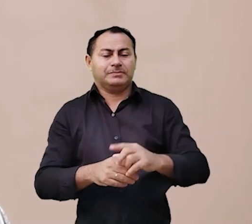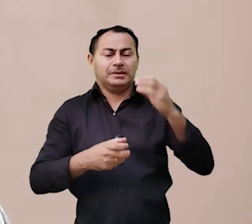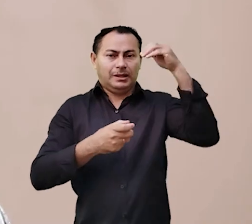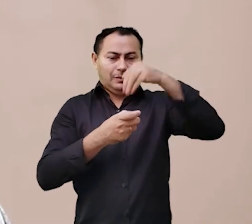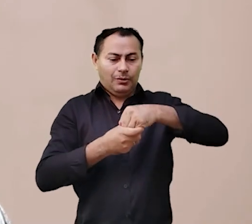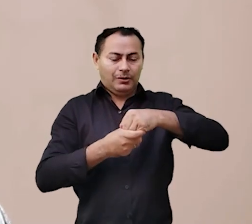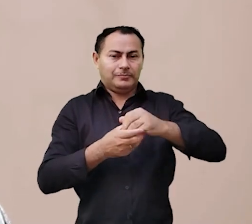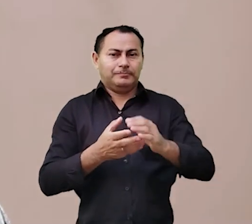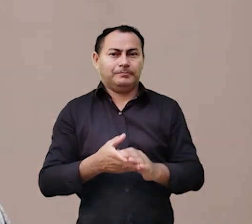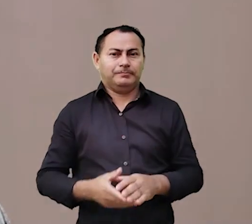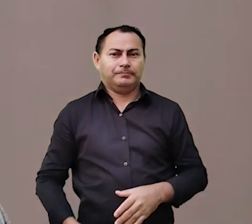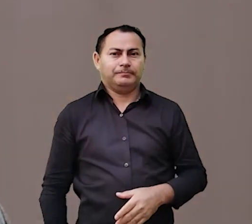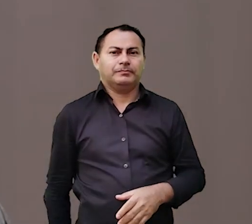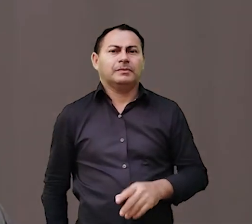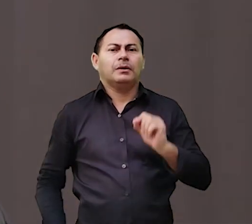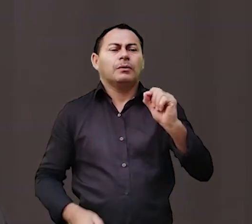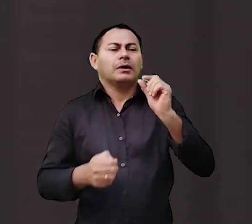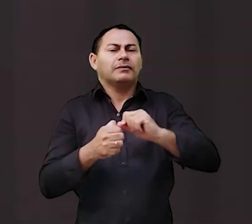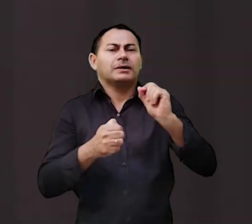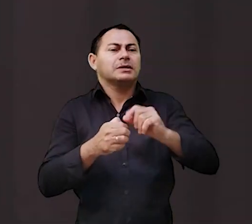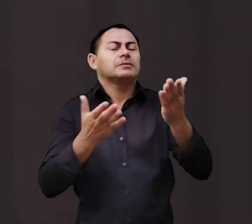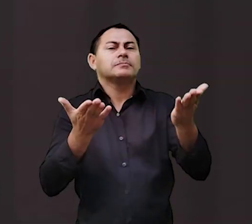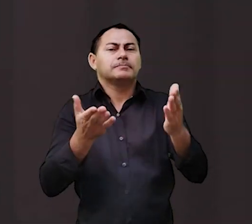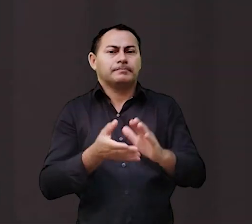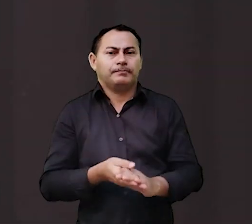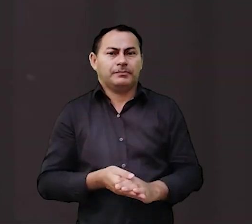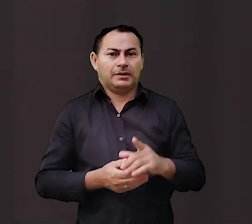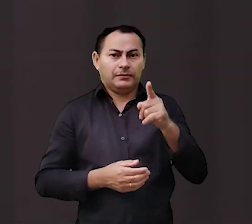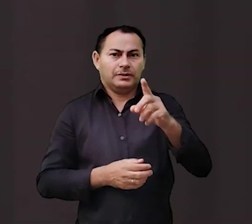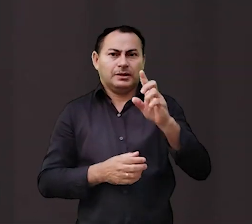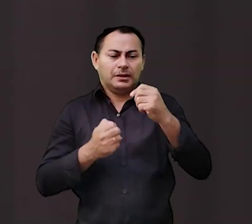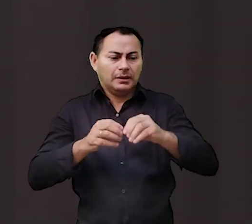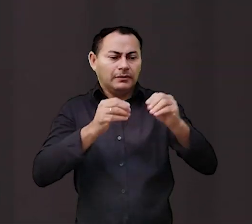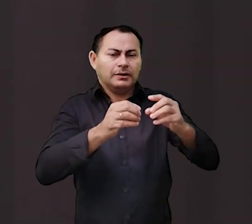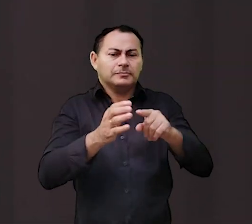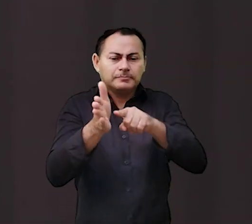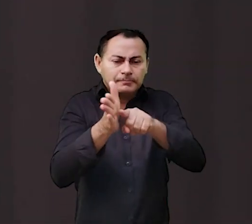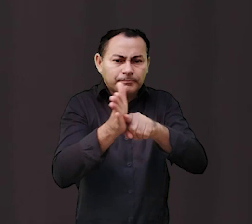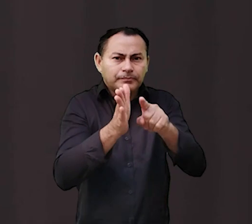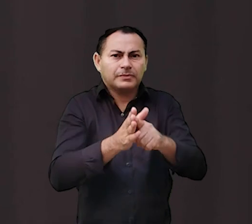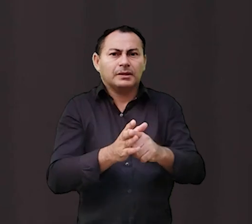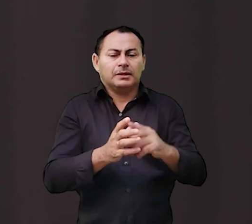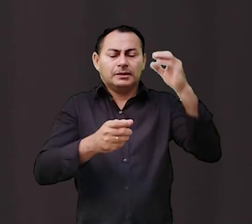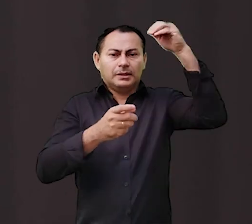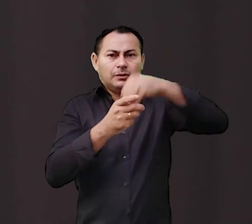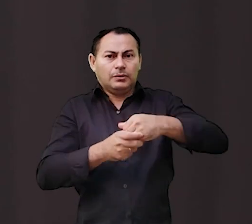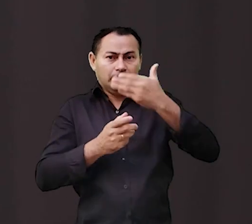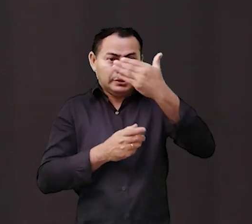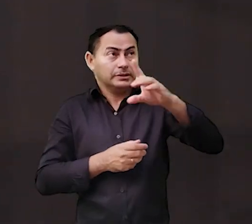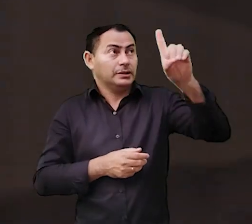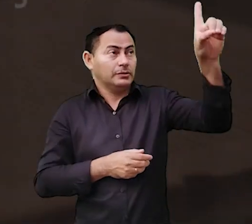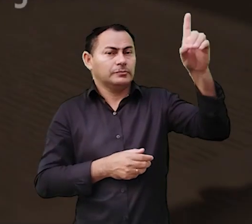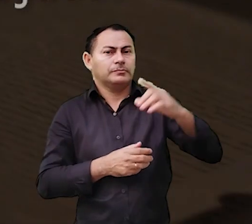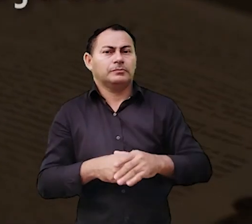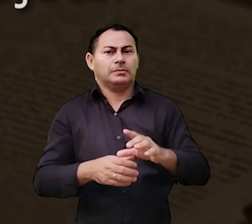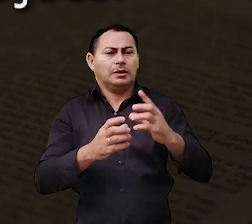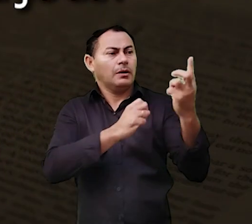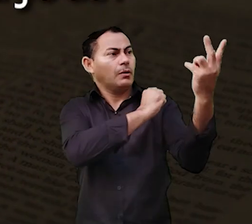crise interior. O que fazer a respeito? Você deve levar esse questionamento interior diante de